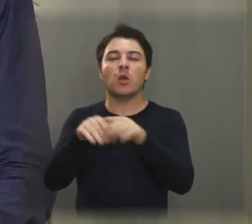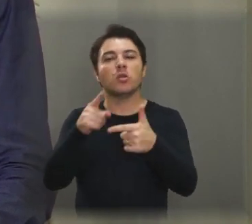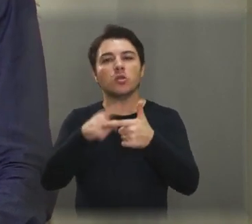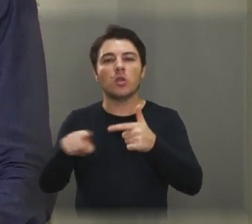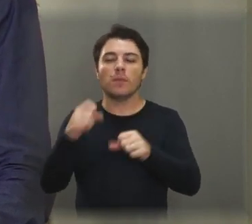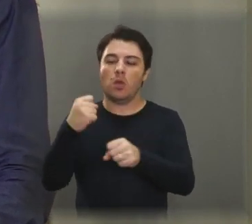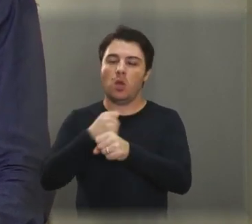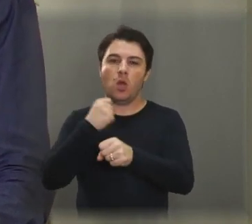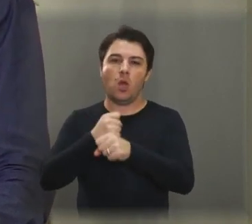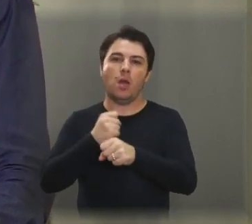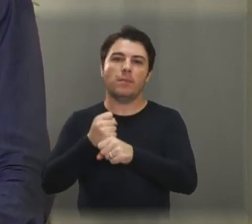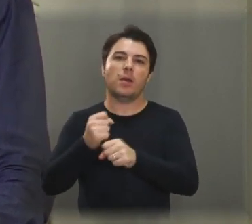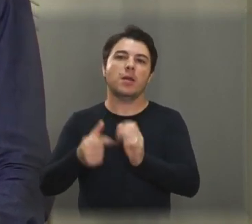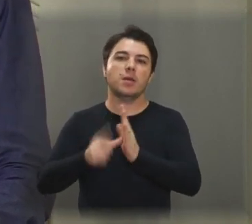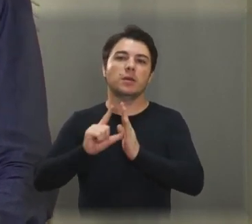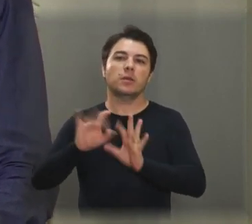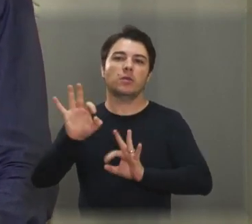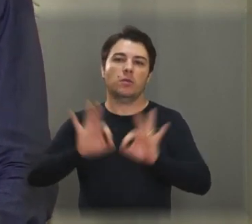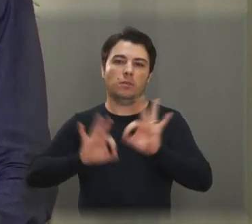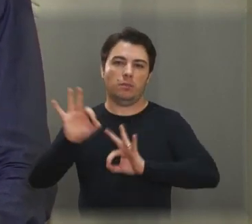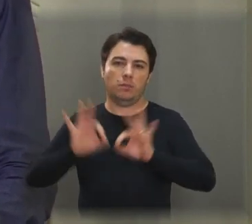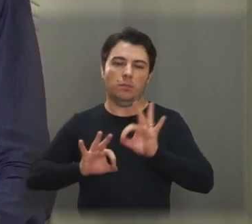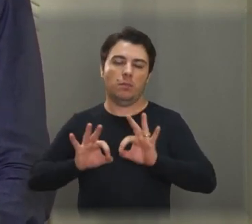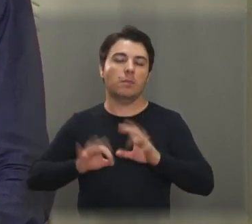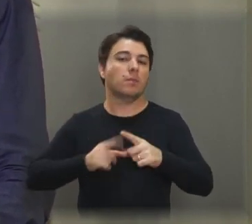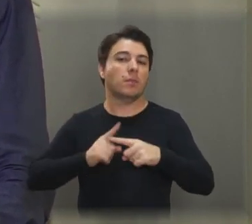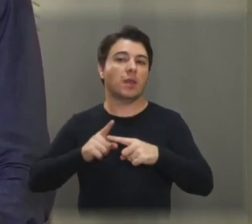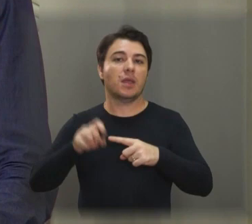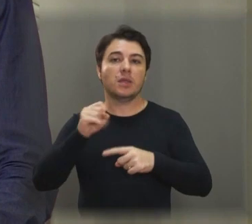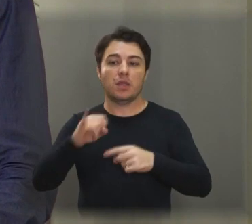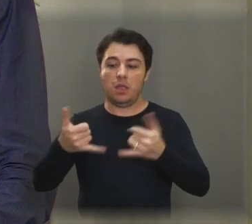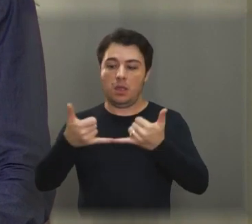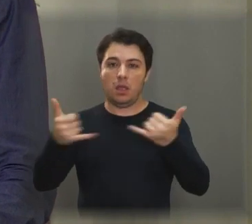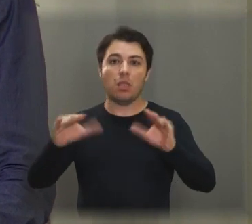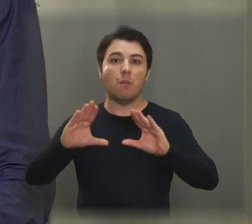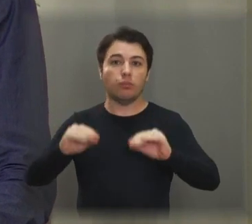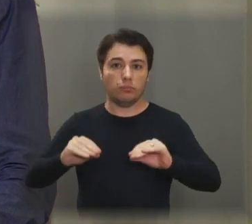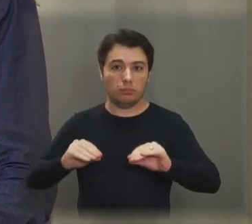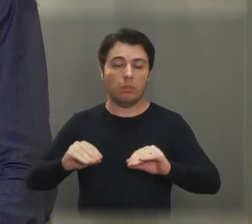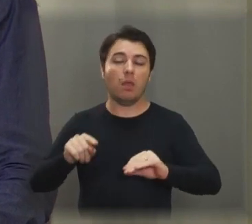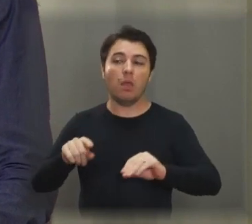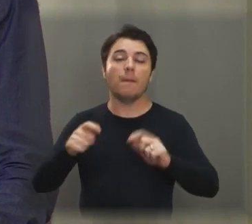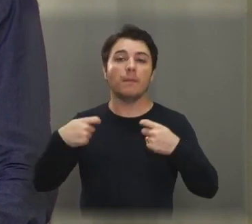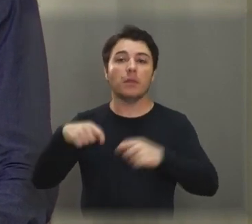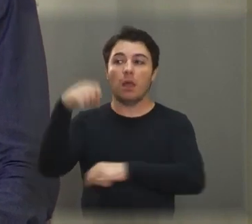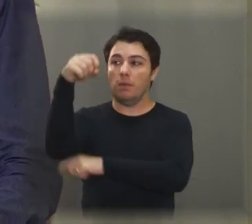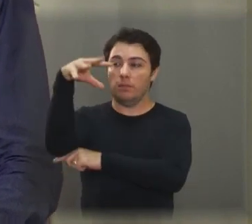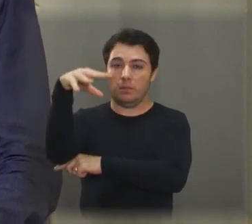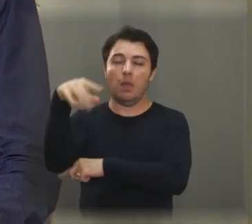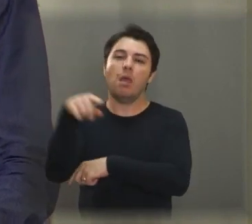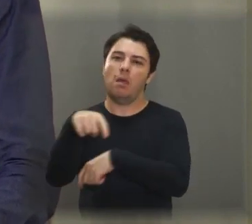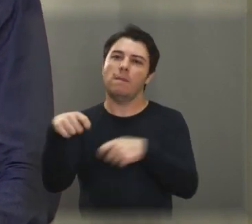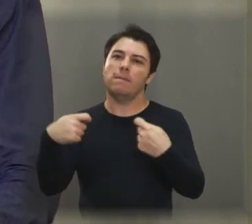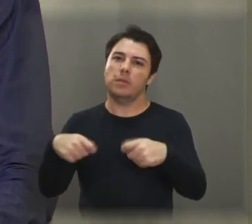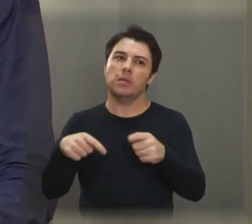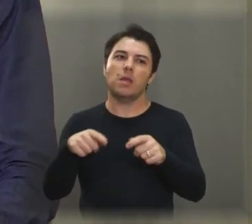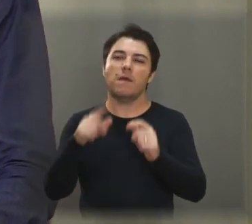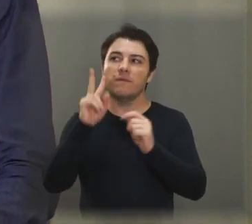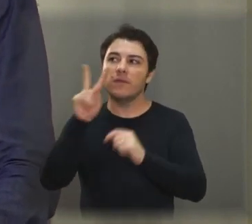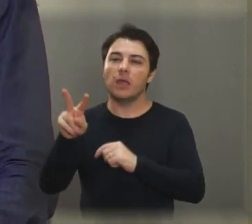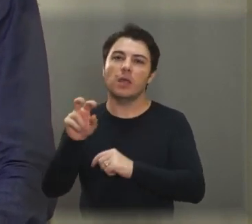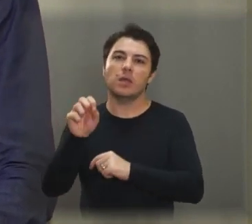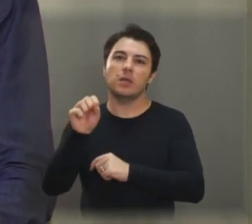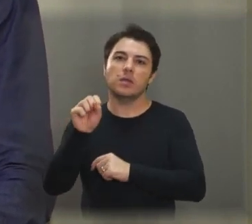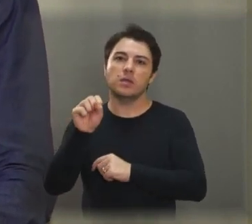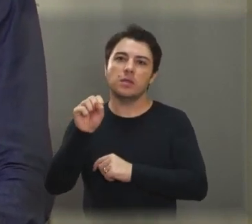programar programadas quando a gente faz a programação da obra que faz um desligamento faz a troca dos postes eles têm que estar acompanhando a obra para